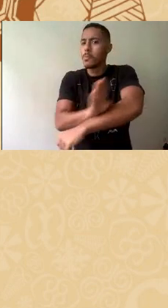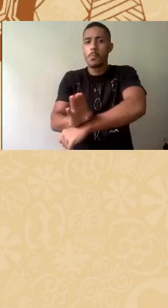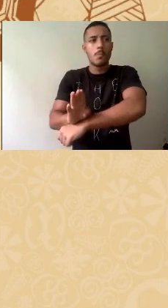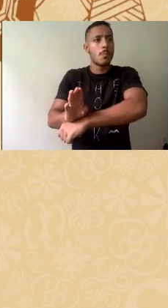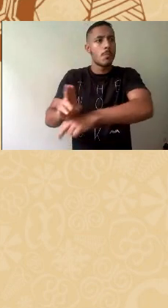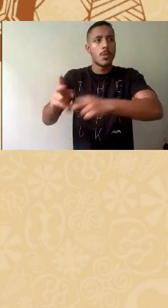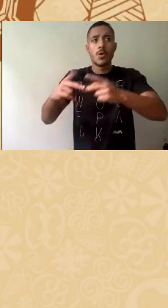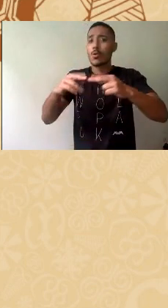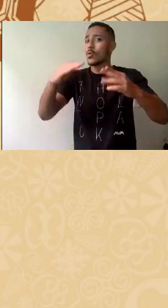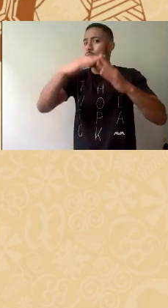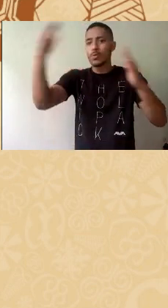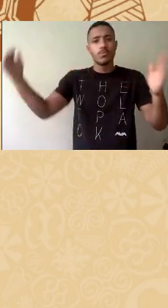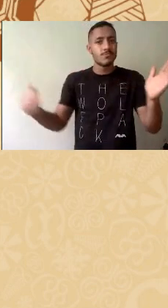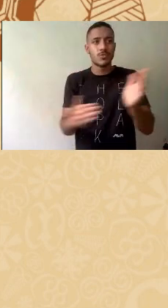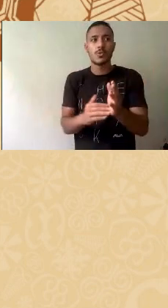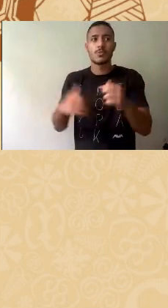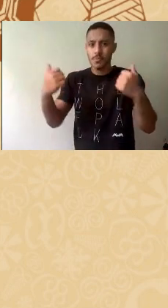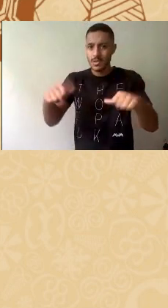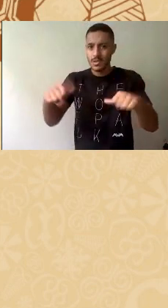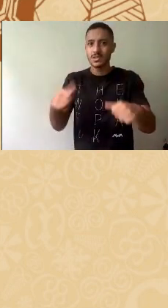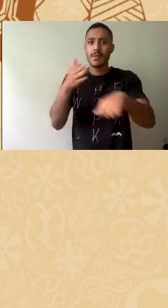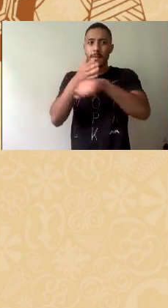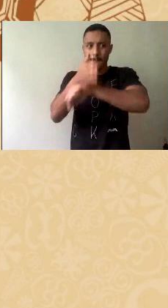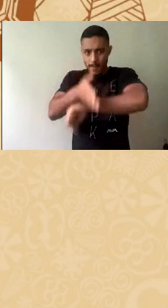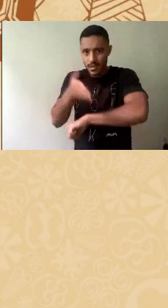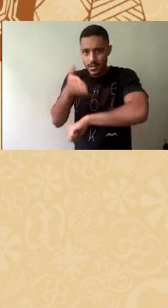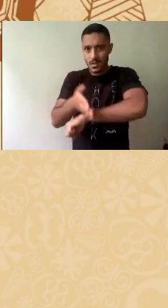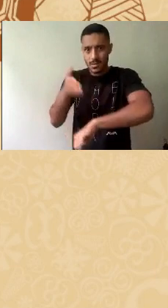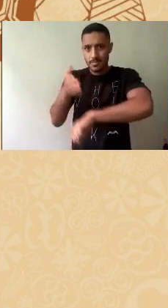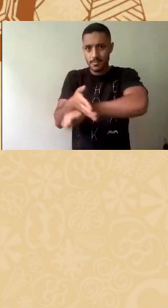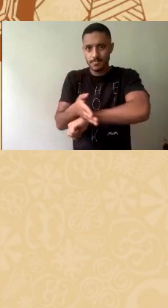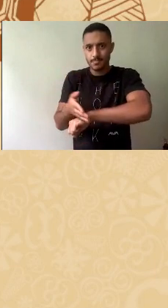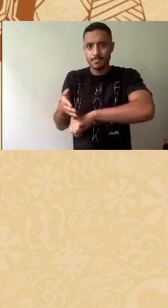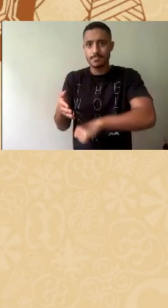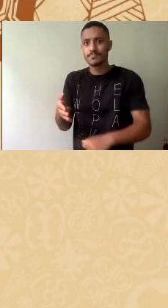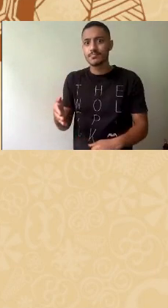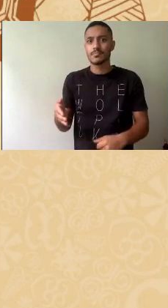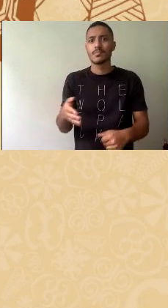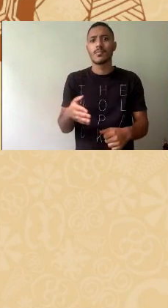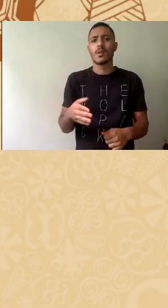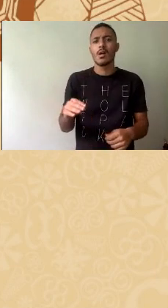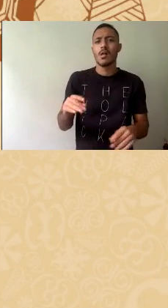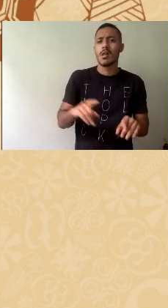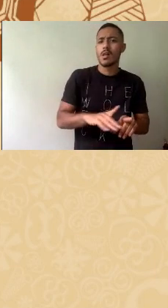participar. Mas tem uma limitação de, enfim. E aí encaminha